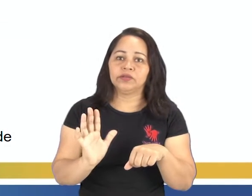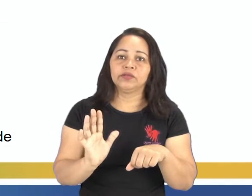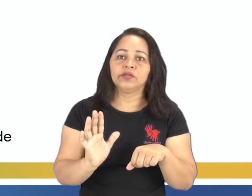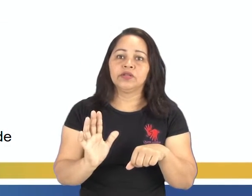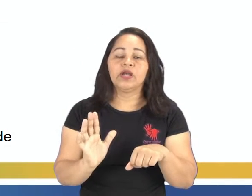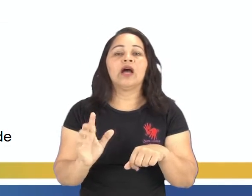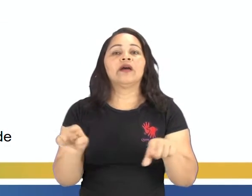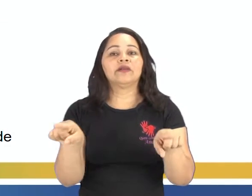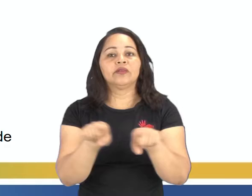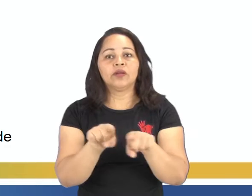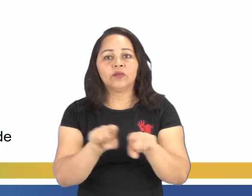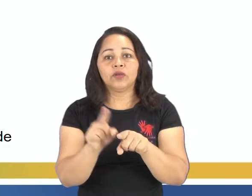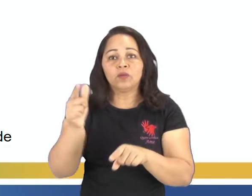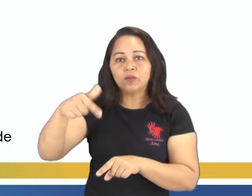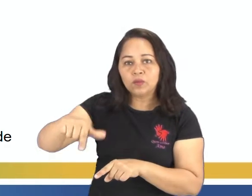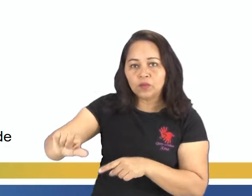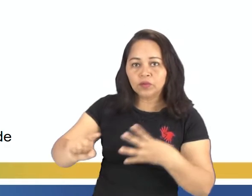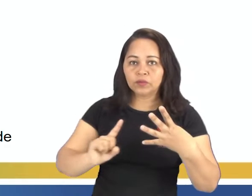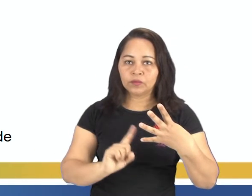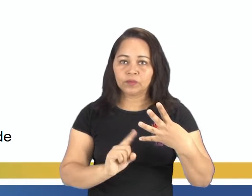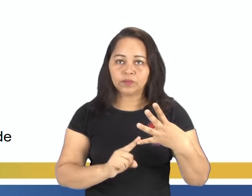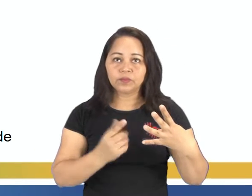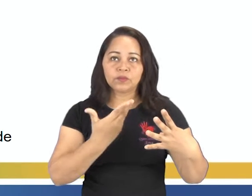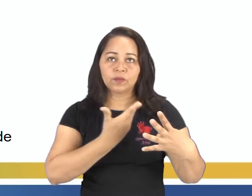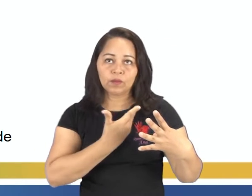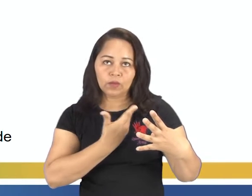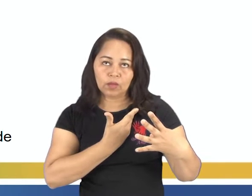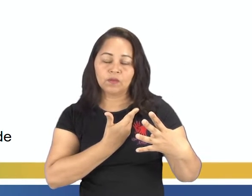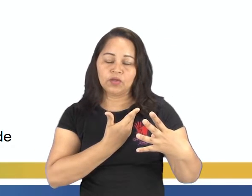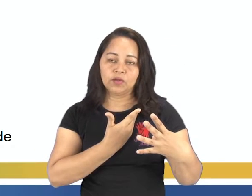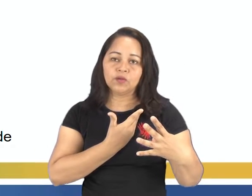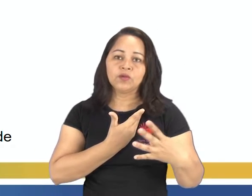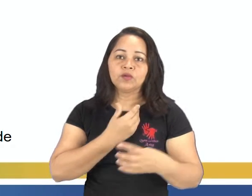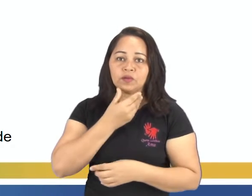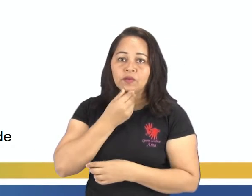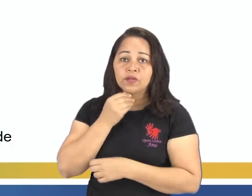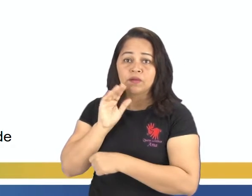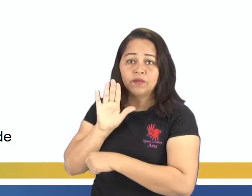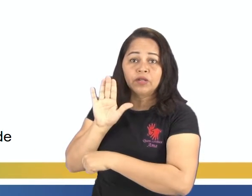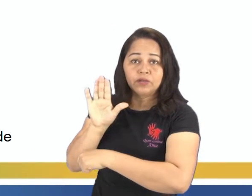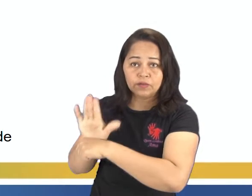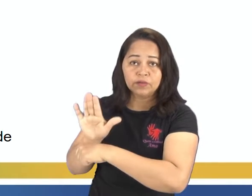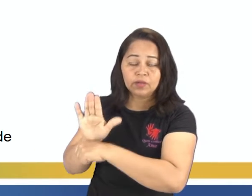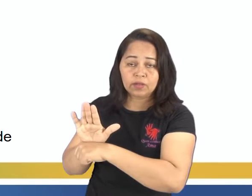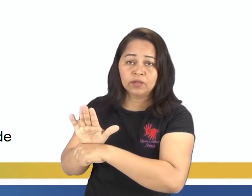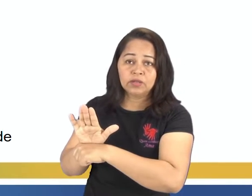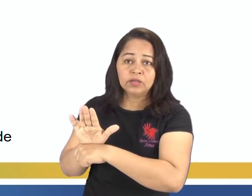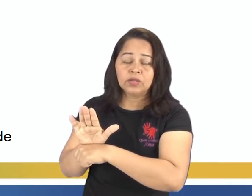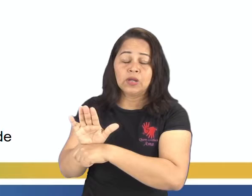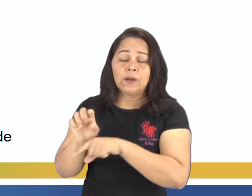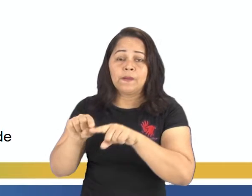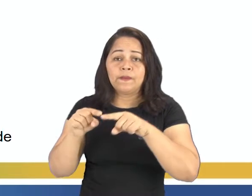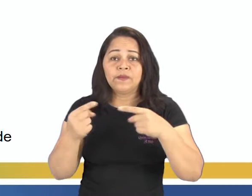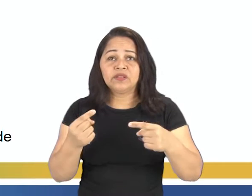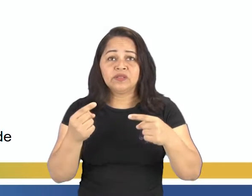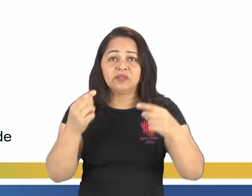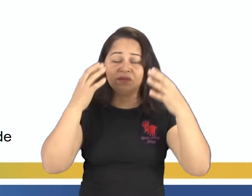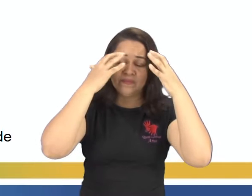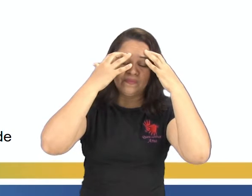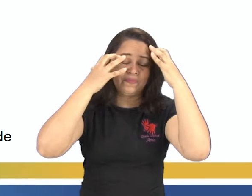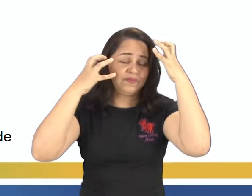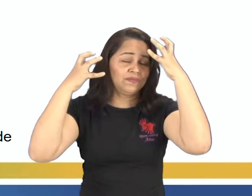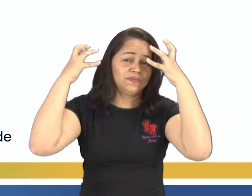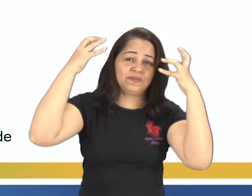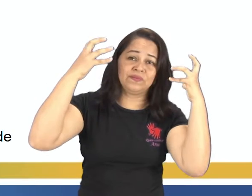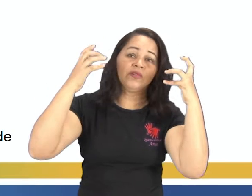Além disso, Wan Ling, a melhor amiga e colega de classe de Weibo, está atormentada por manter um caso